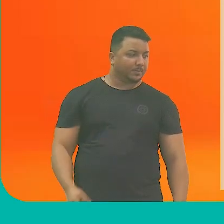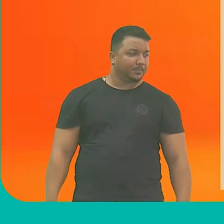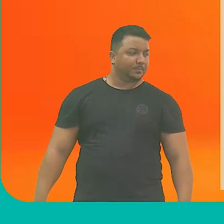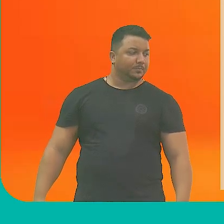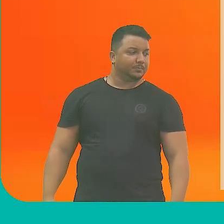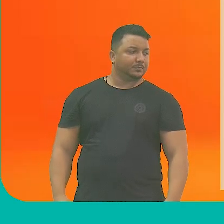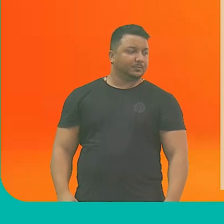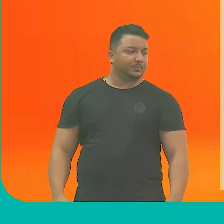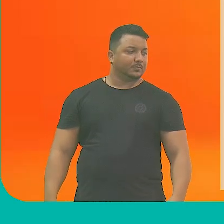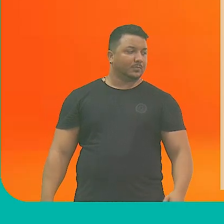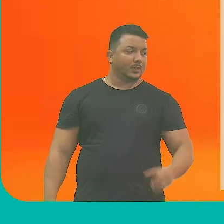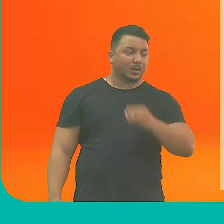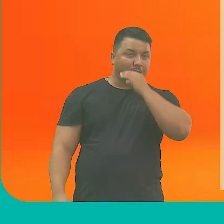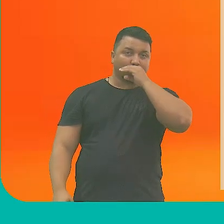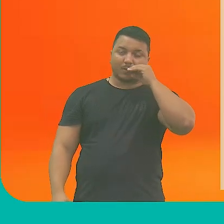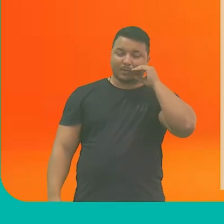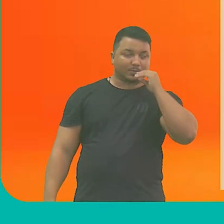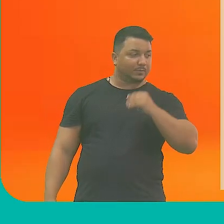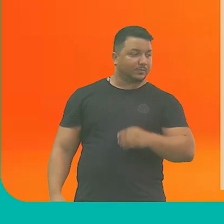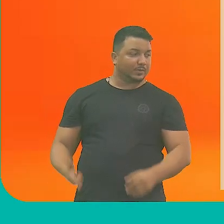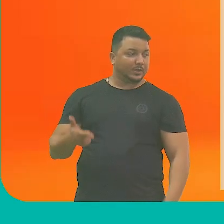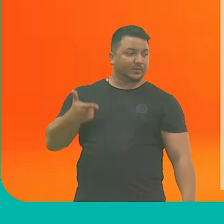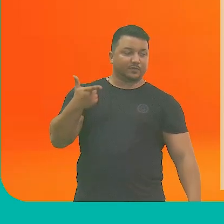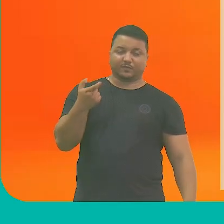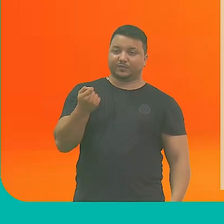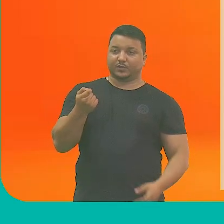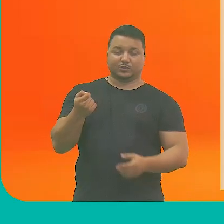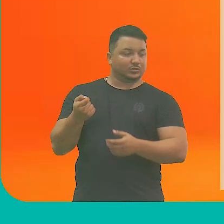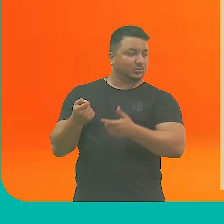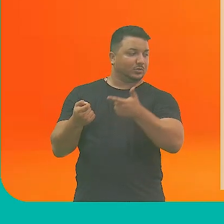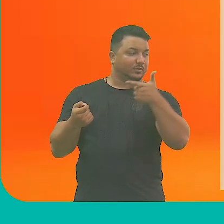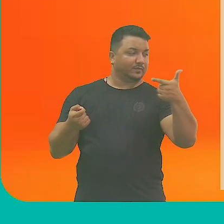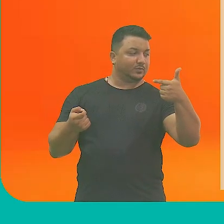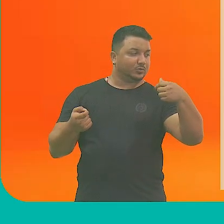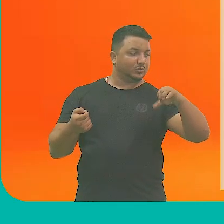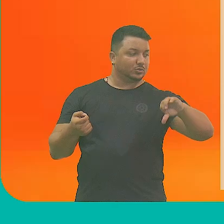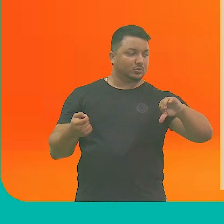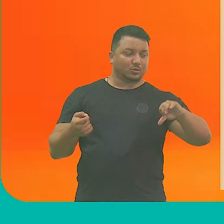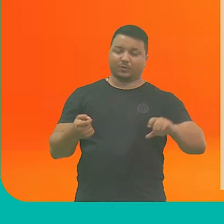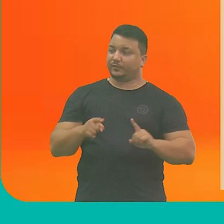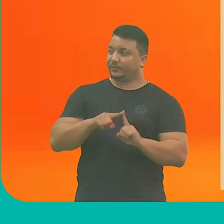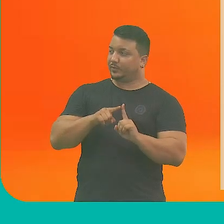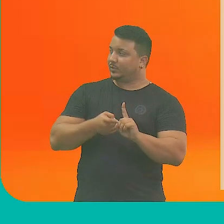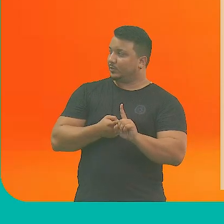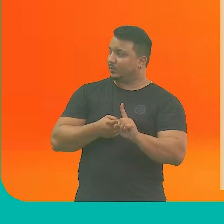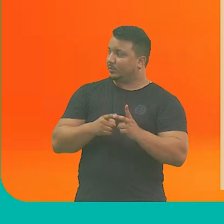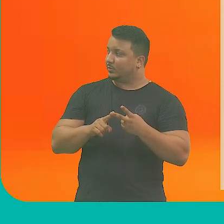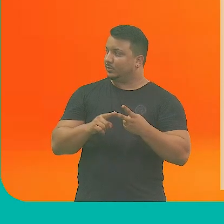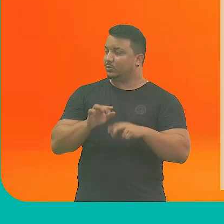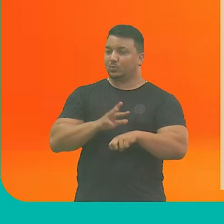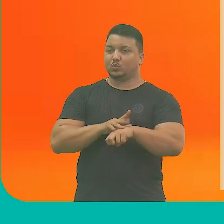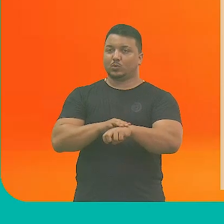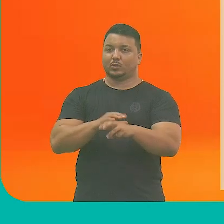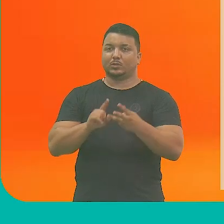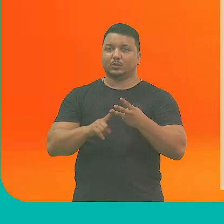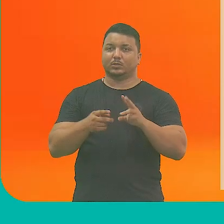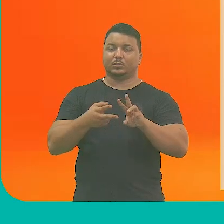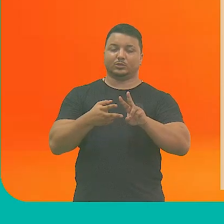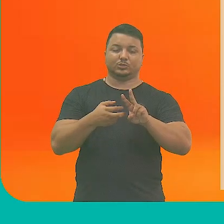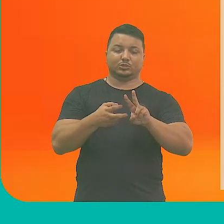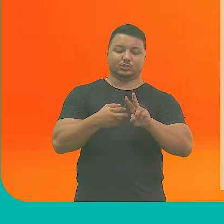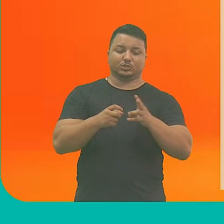aí tem adultos de 20 a 29 anos, gestantes, doentes,